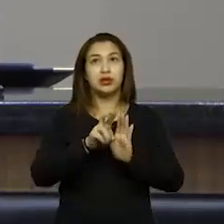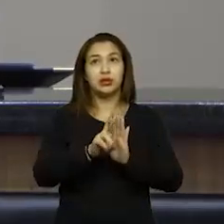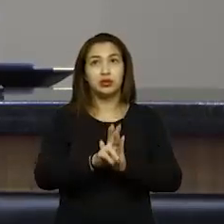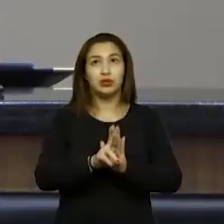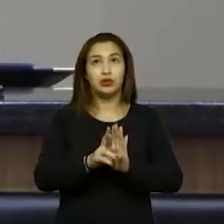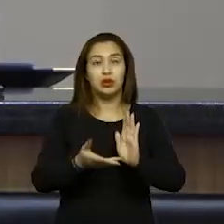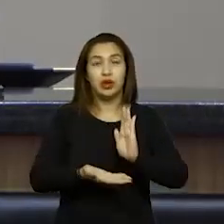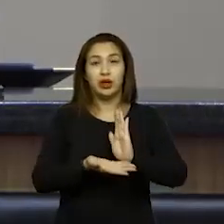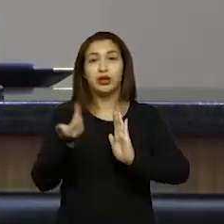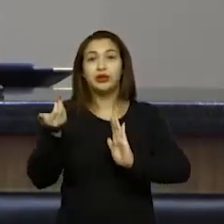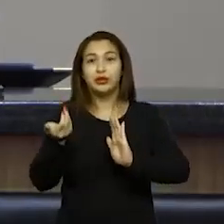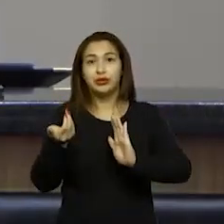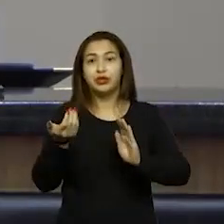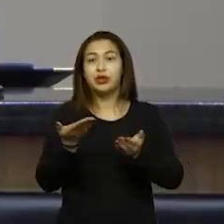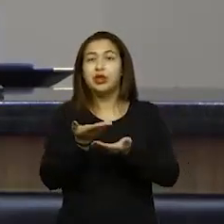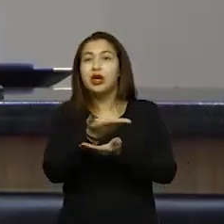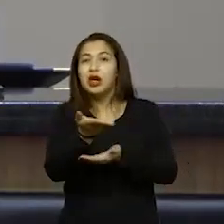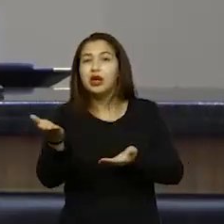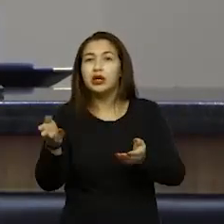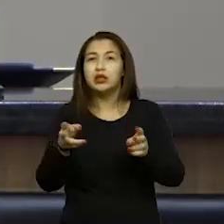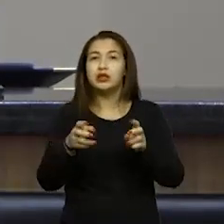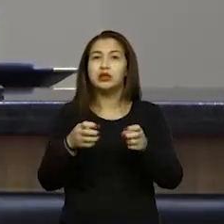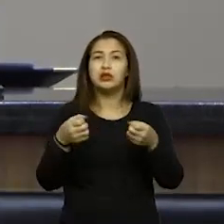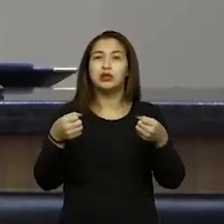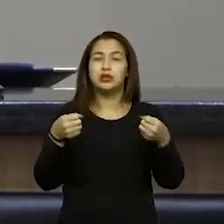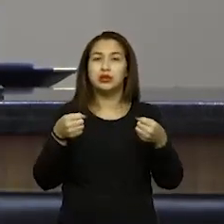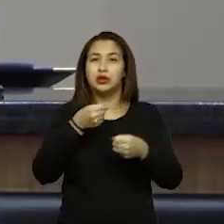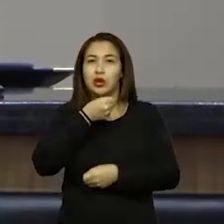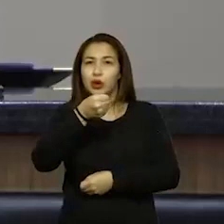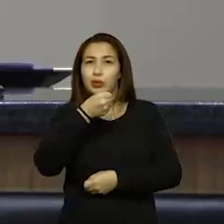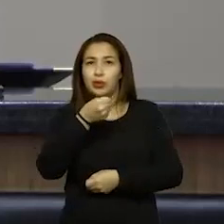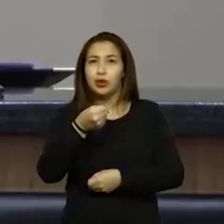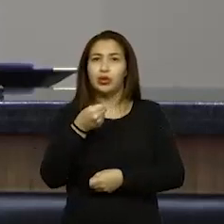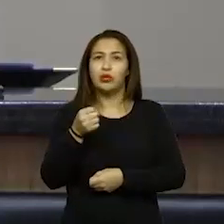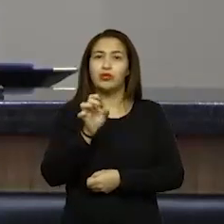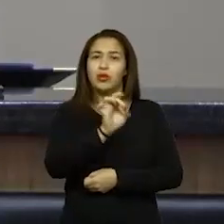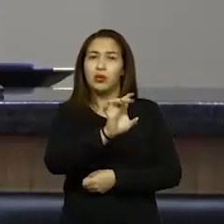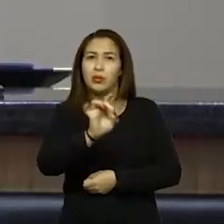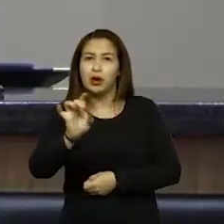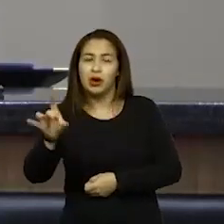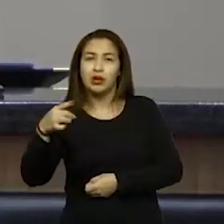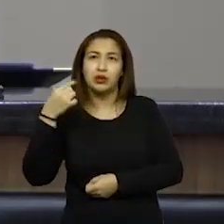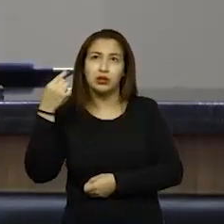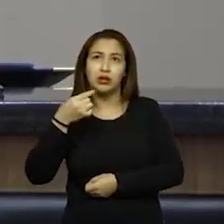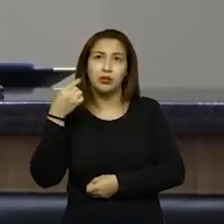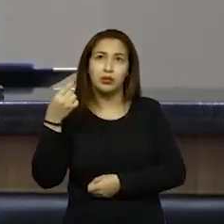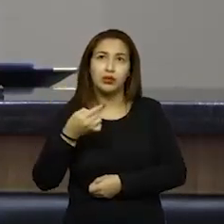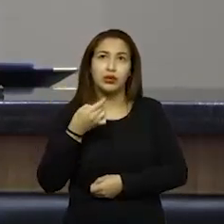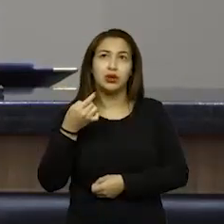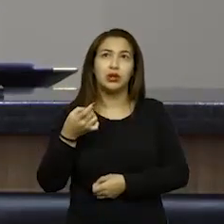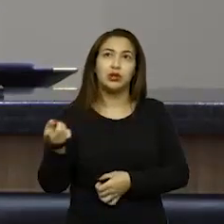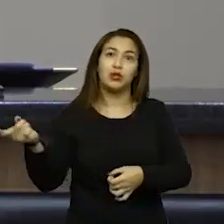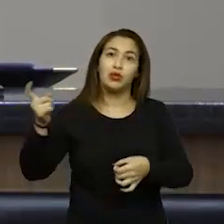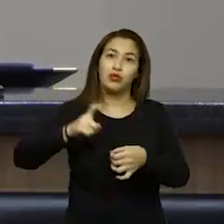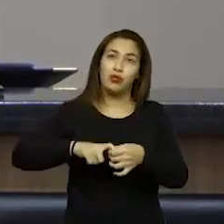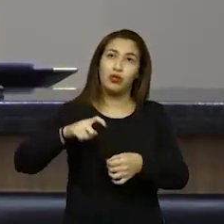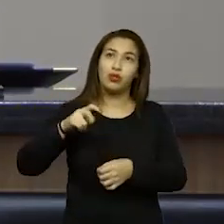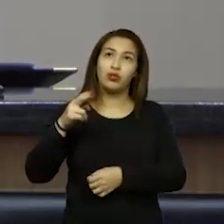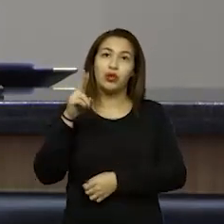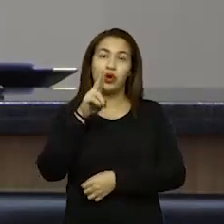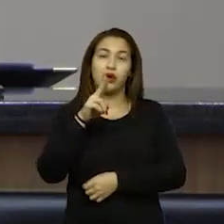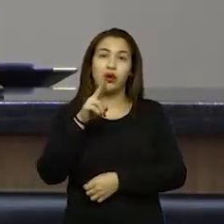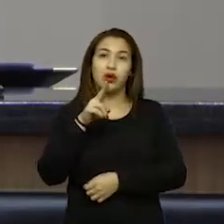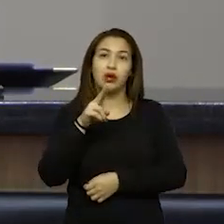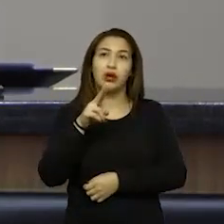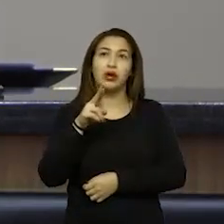retirarmos esses microfones que nós tínhamos aqui individual para cada deputado e voltarmos a ter os microfones